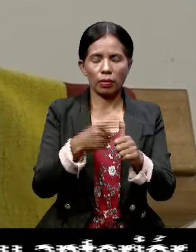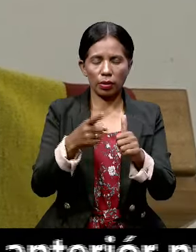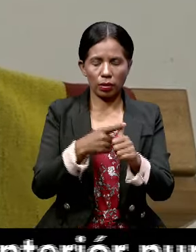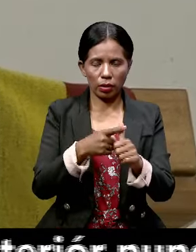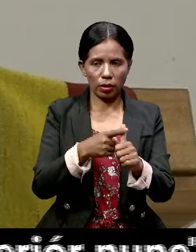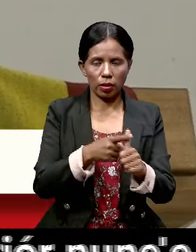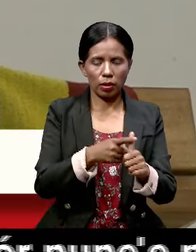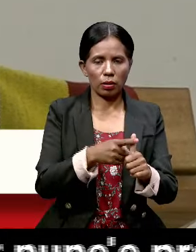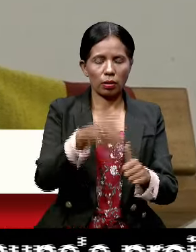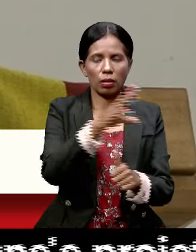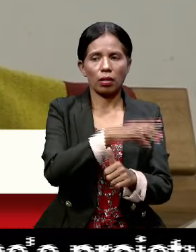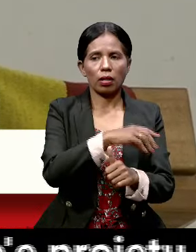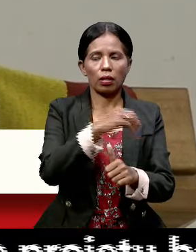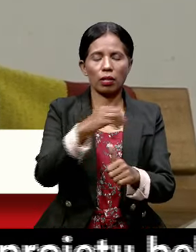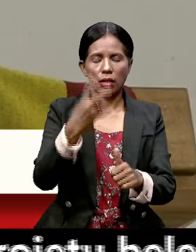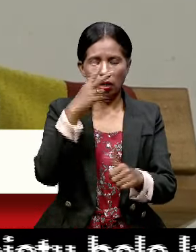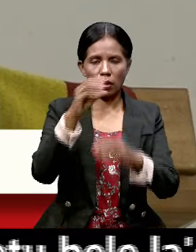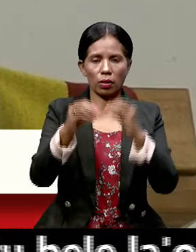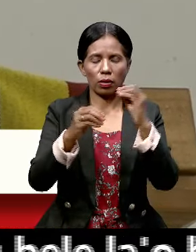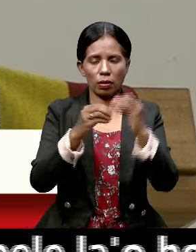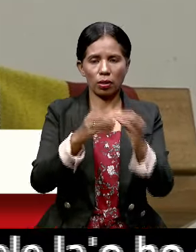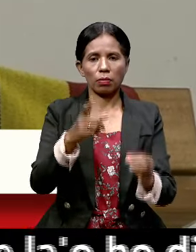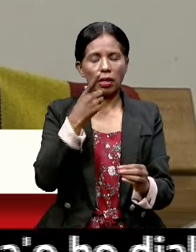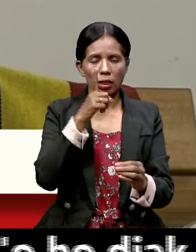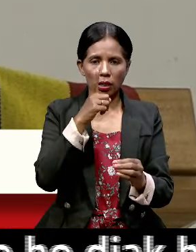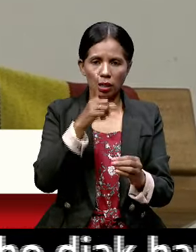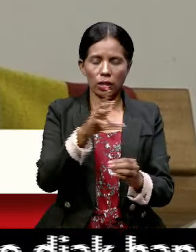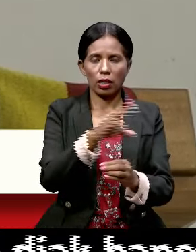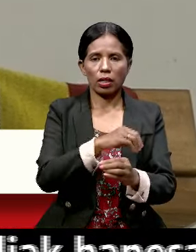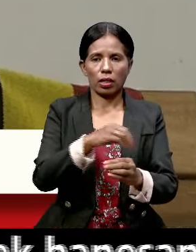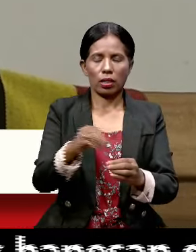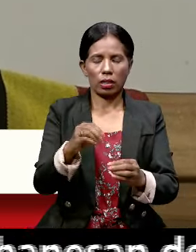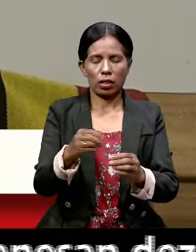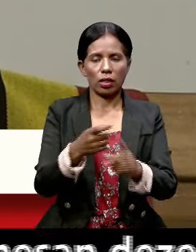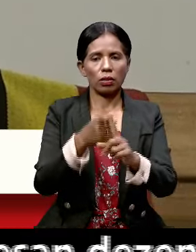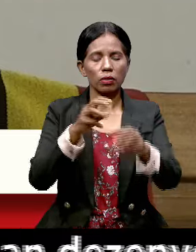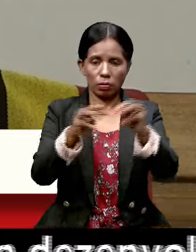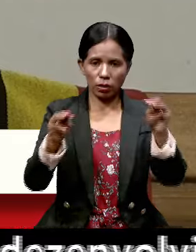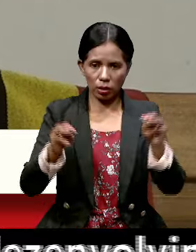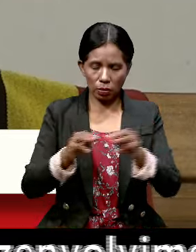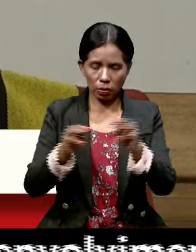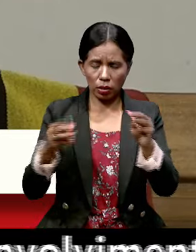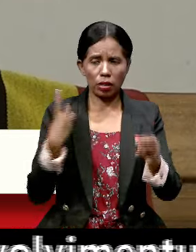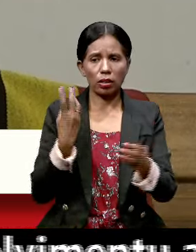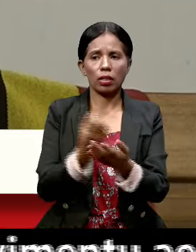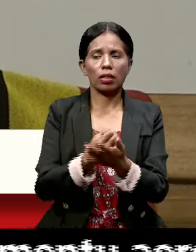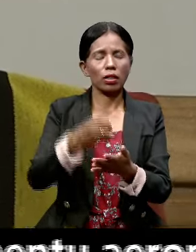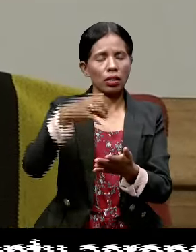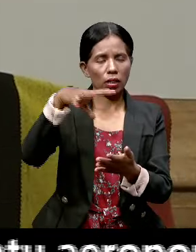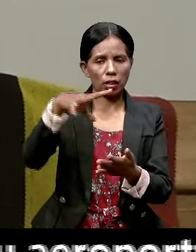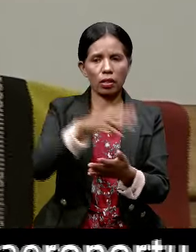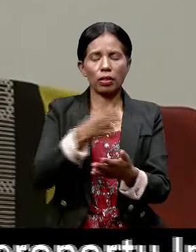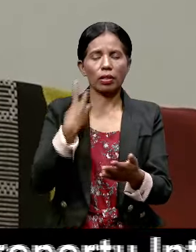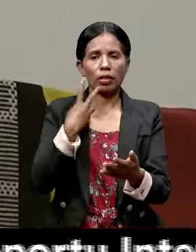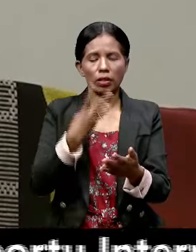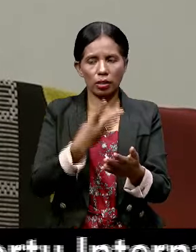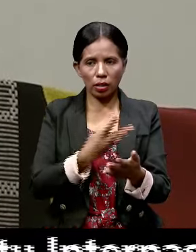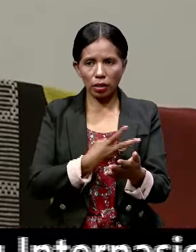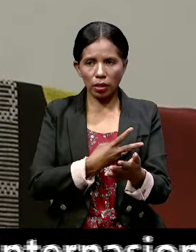posição a tete, preservação de línguas maternas, ne riqueza ainda, línguas maternas